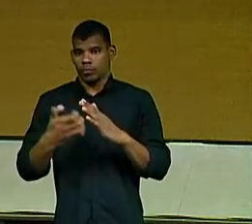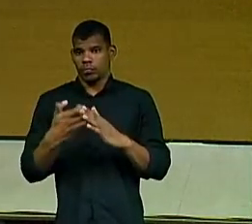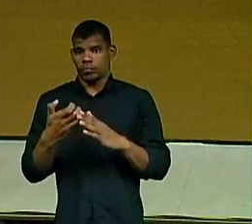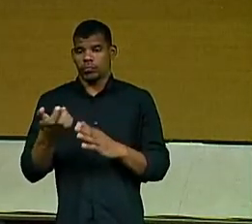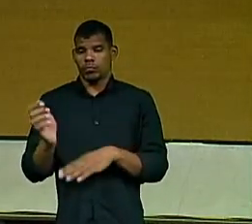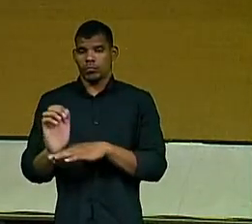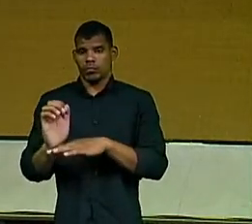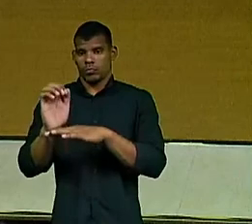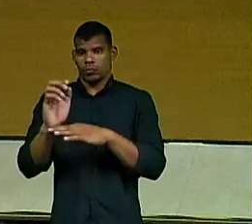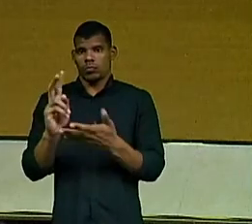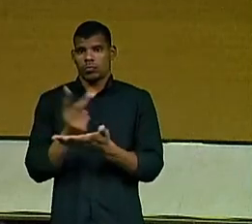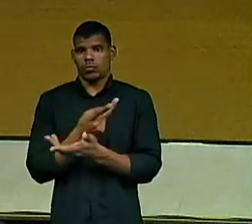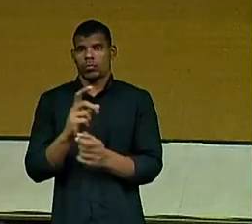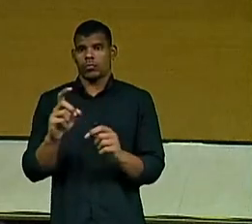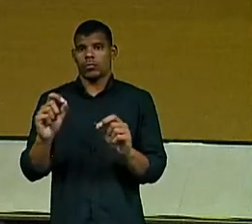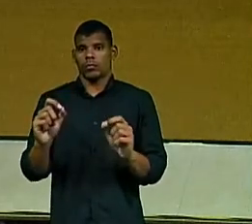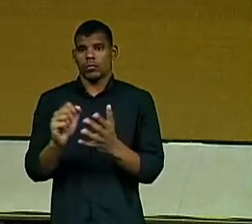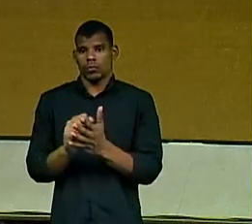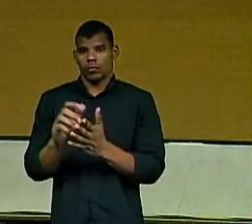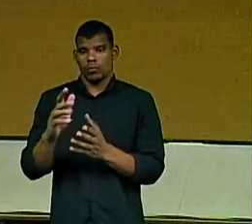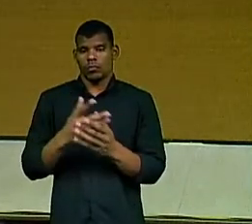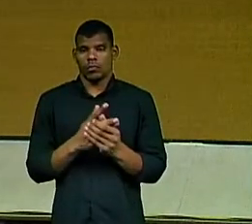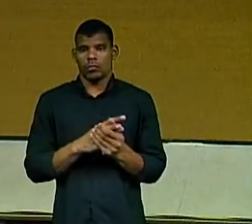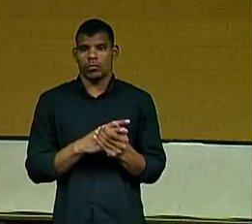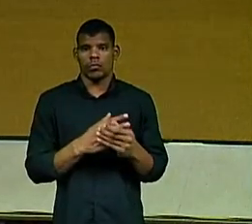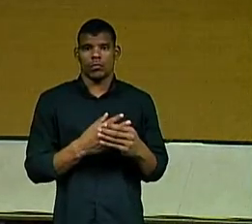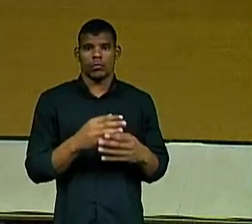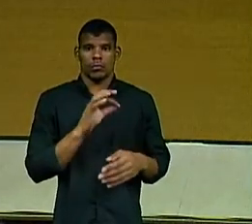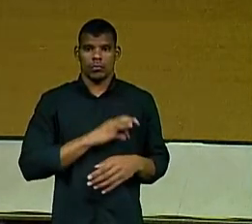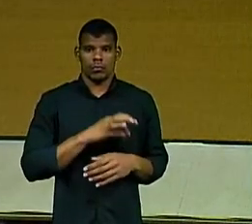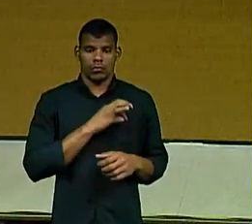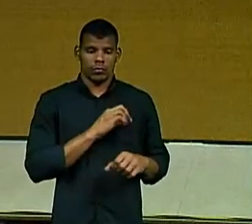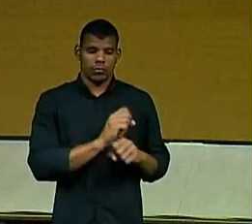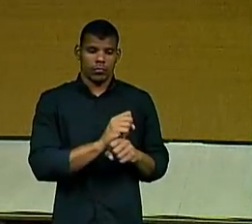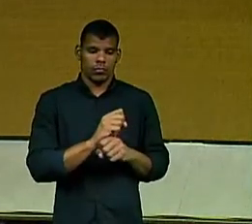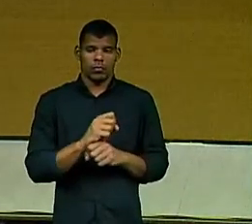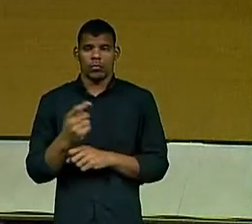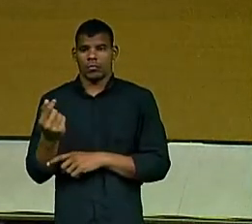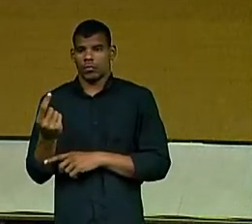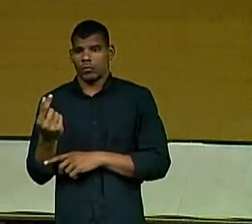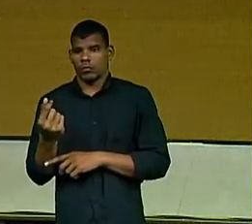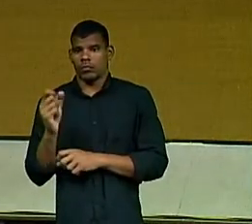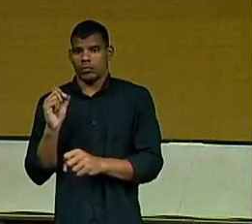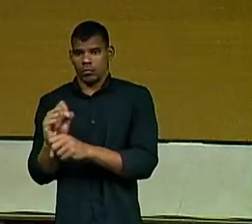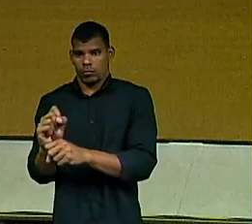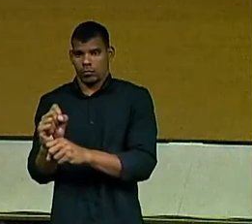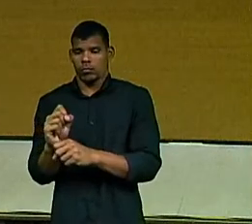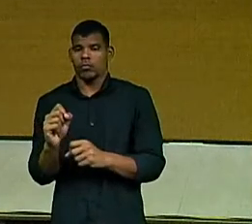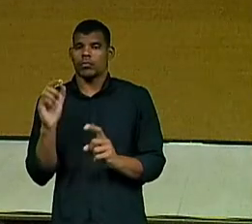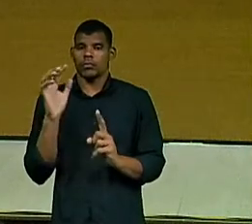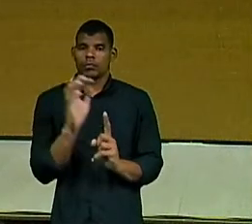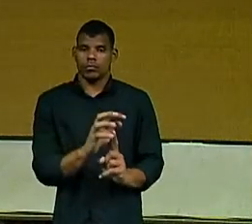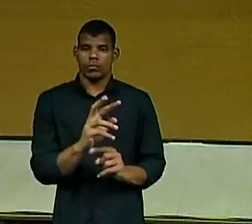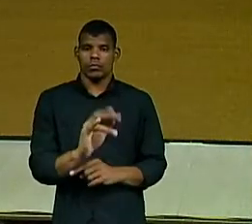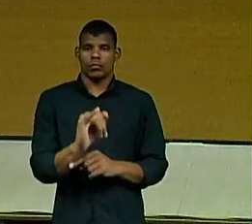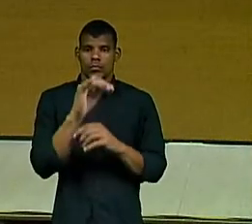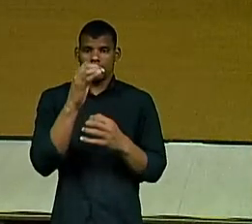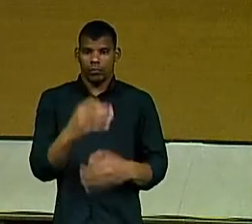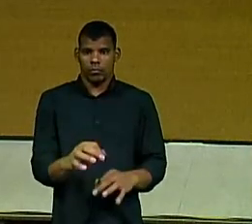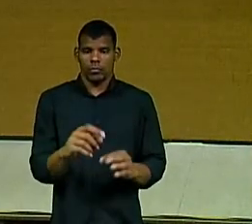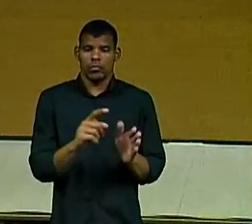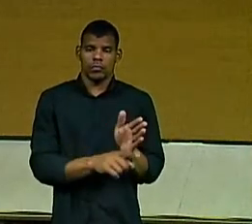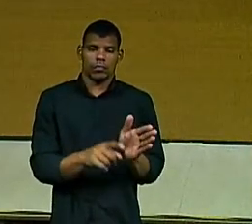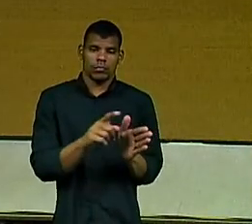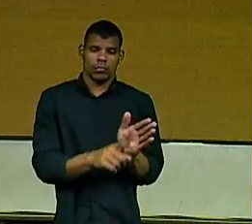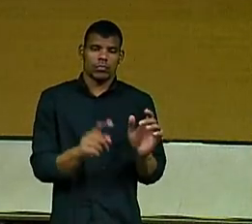gente se tu congela preços e congela salários isso vai impactar negativamente